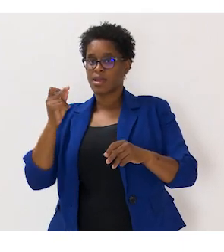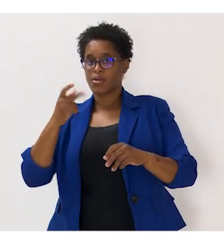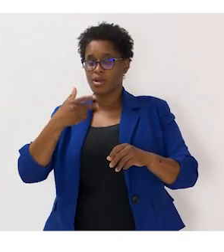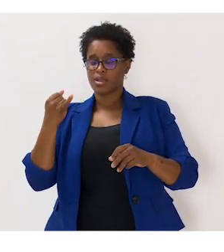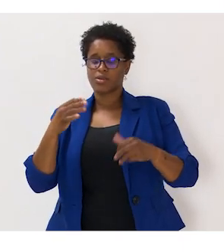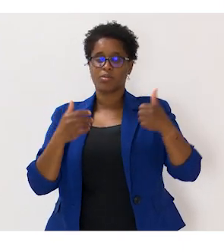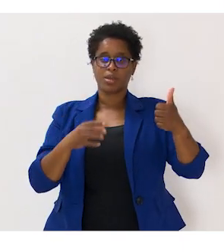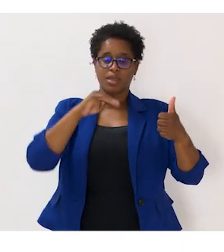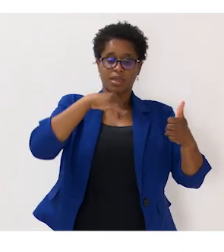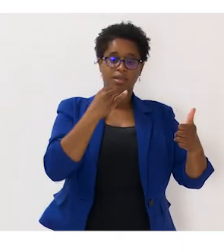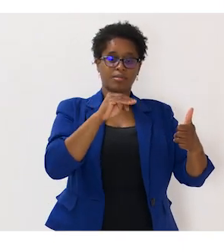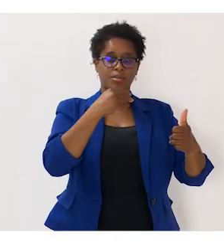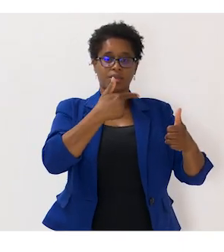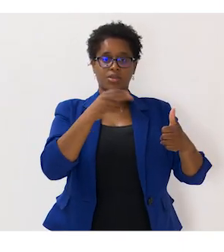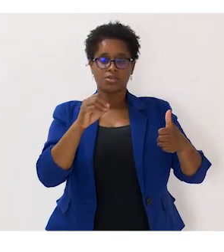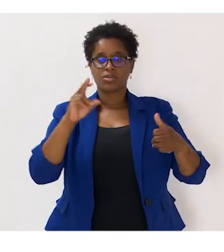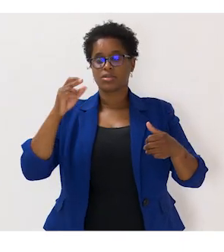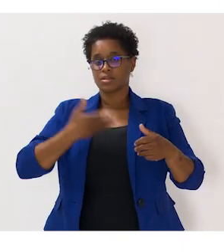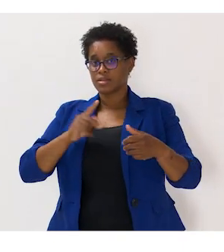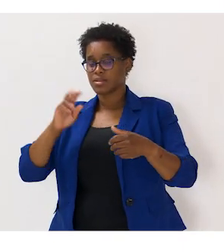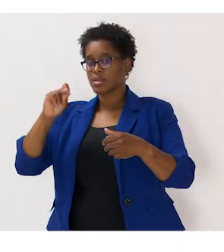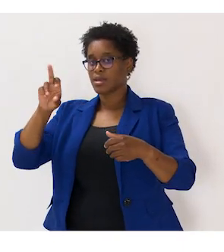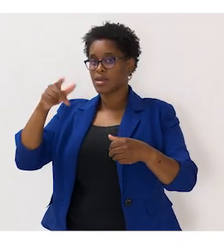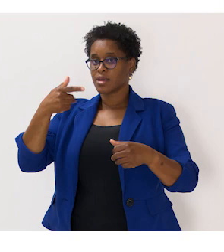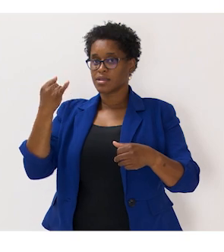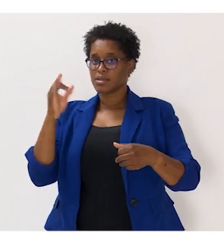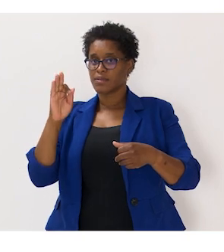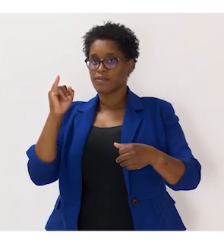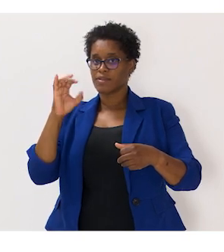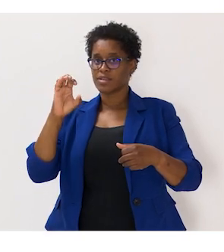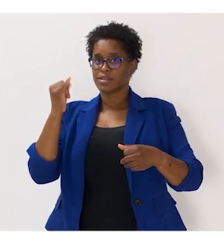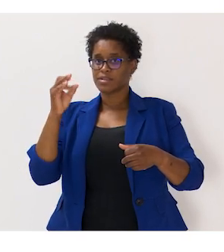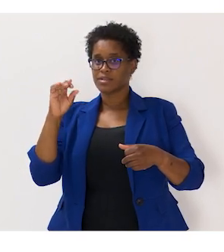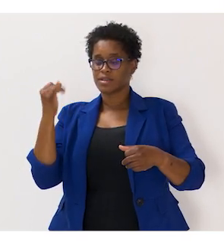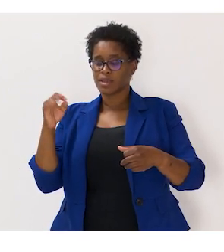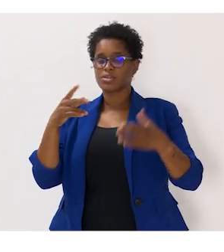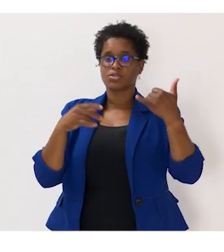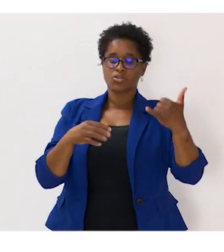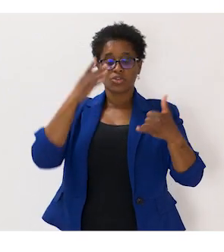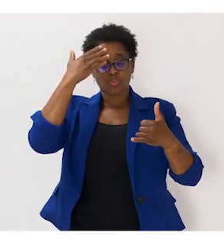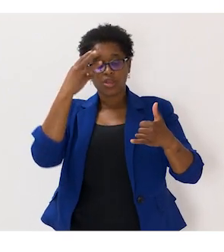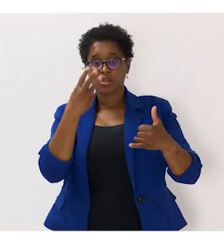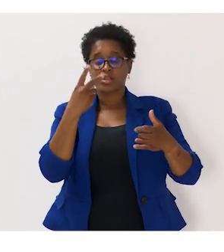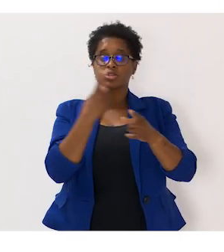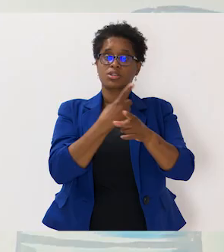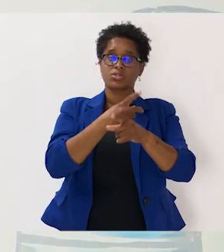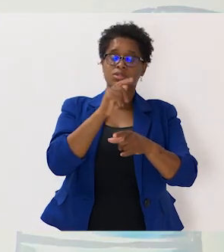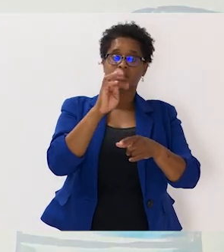de artificiais. 2. Enumere 3 características dos